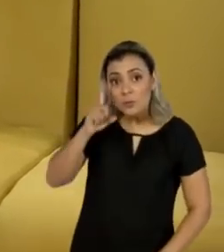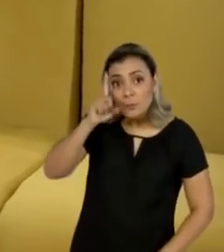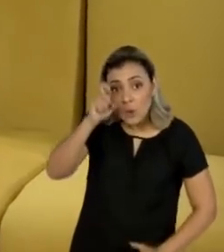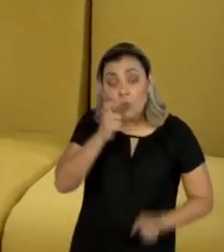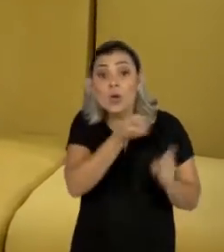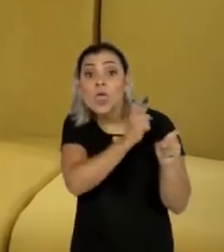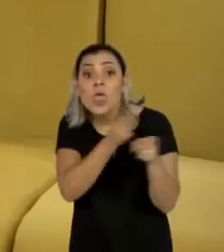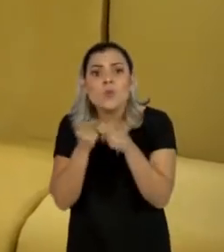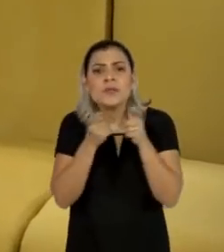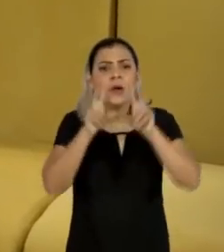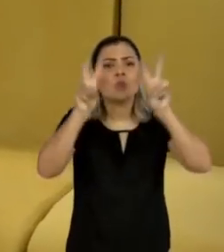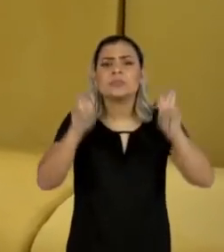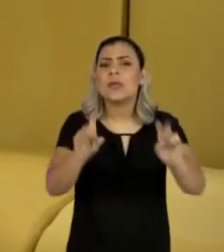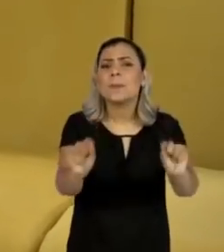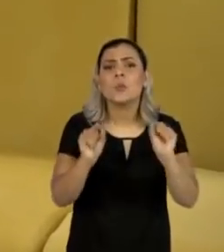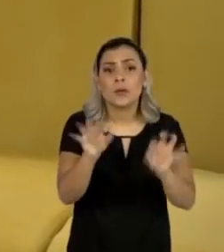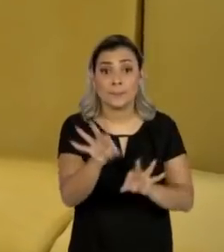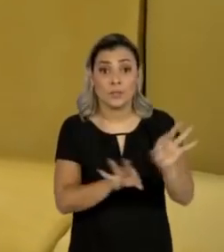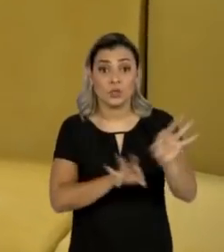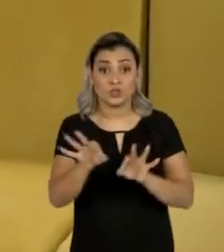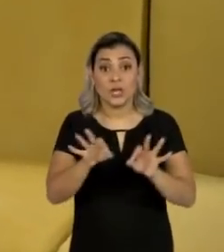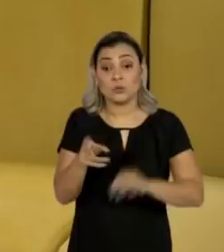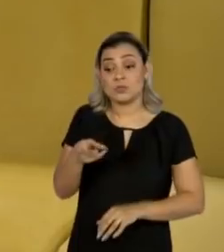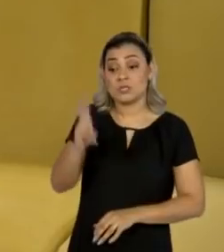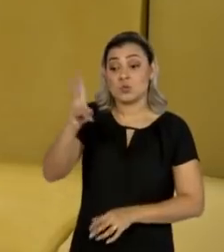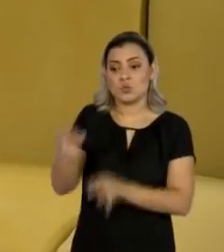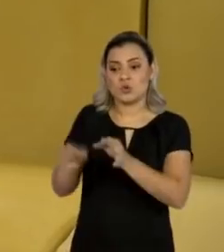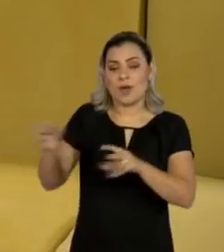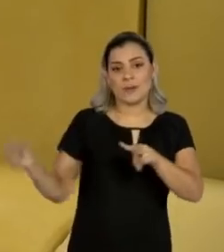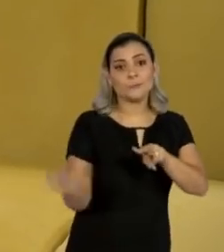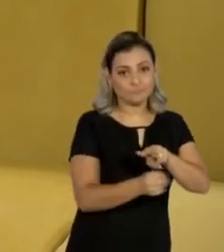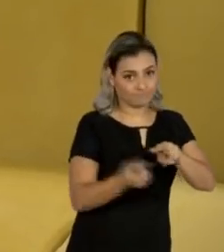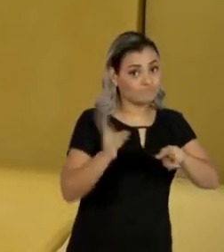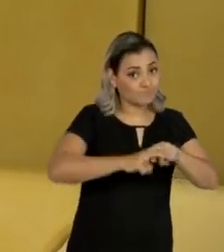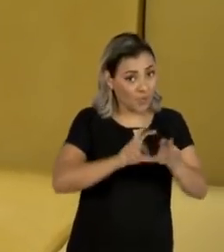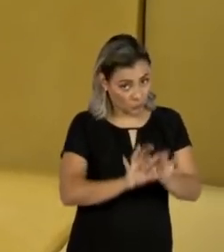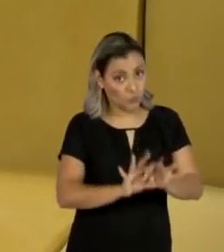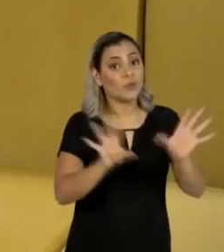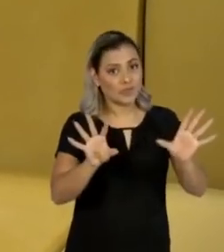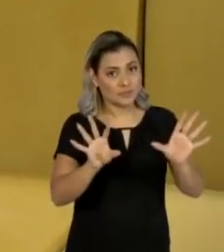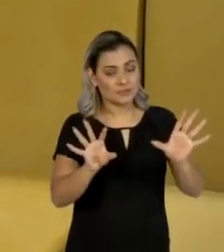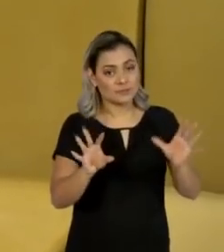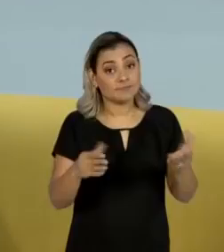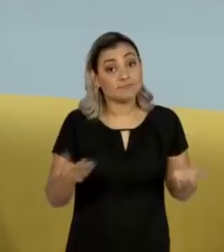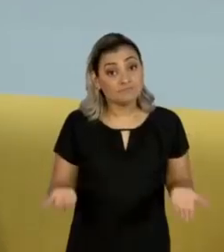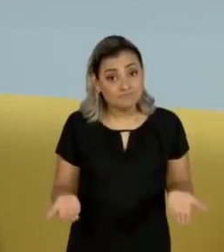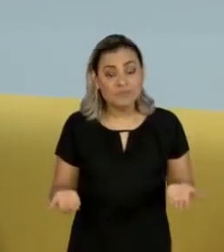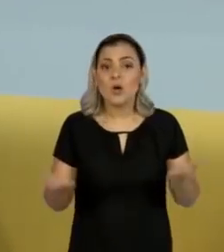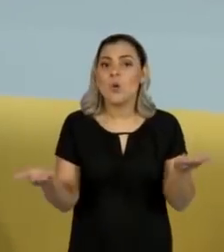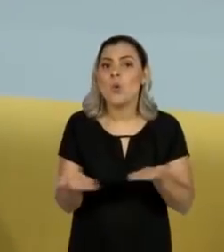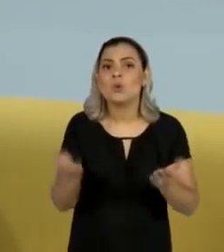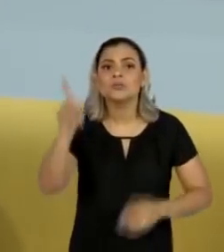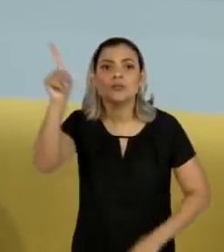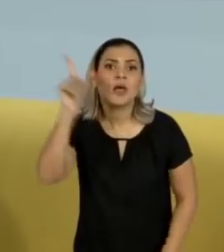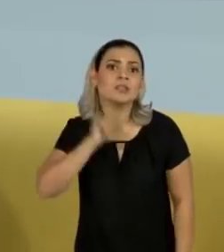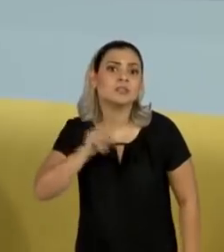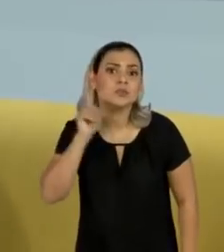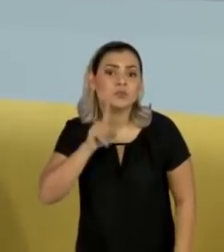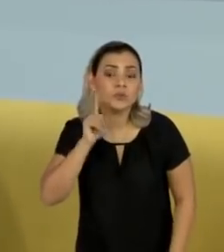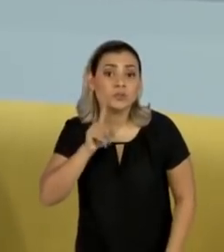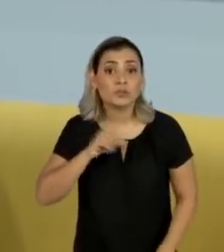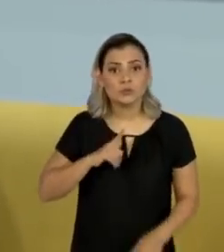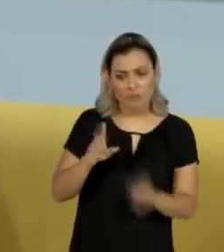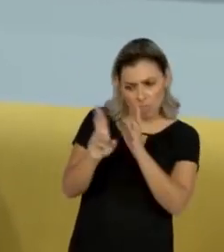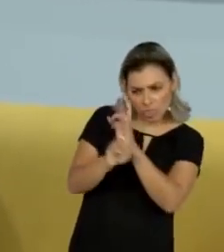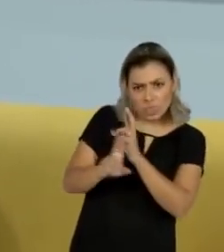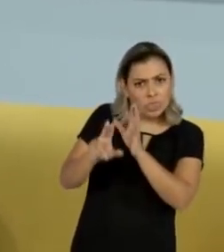os próximos passos do projeto que permite a prisão após condenação em segunda instância. Nos Estados Unidos, serviço